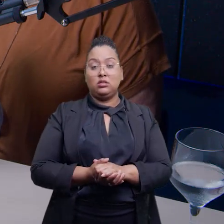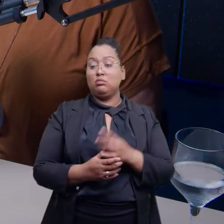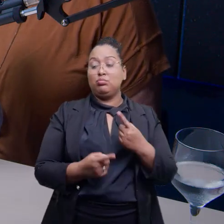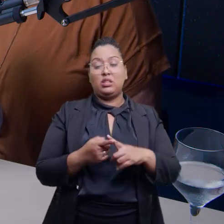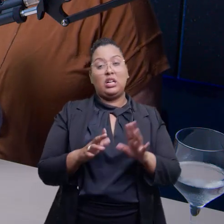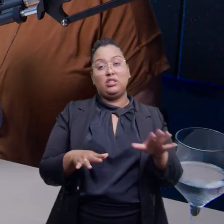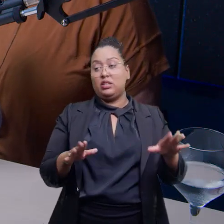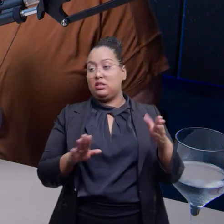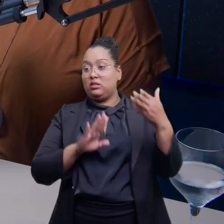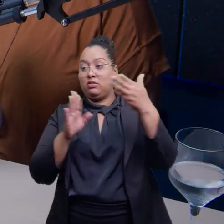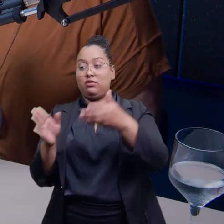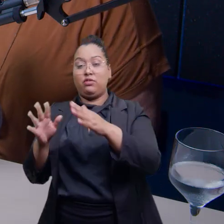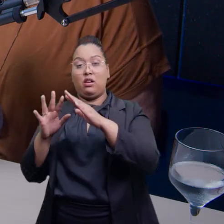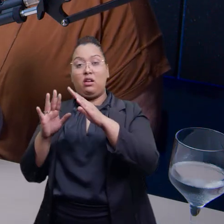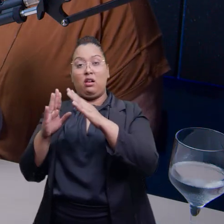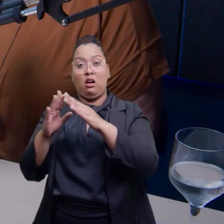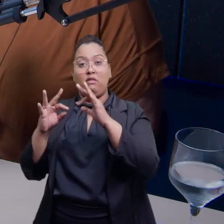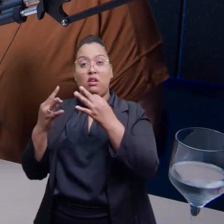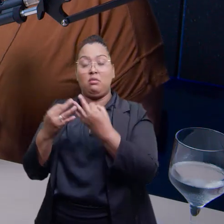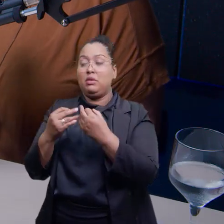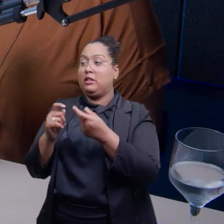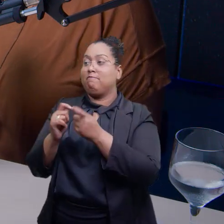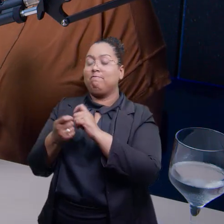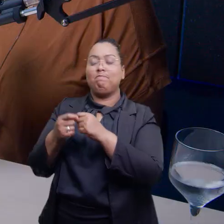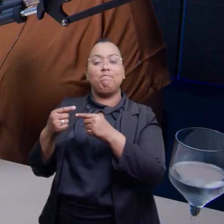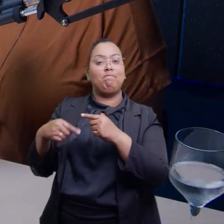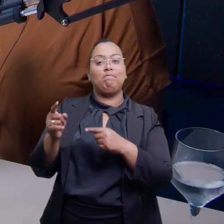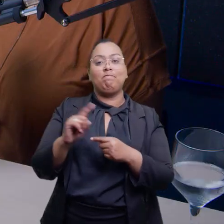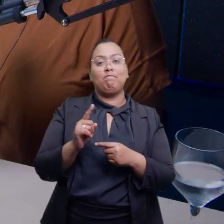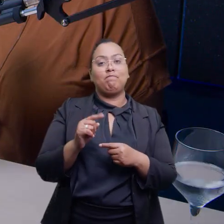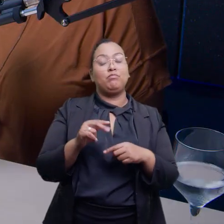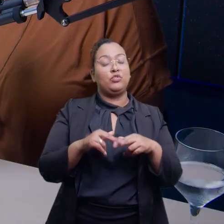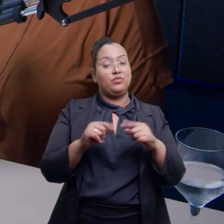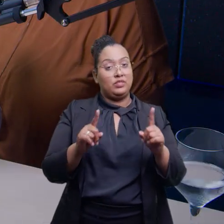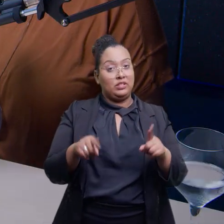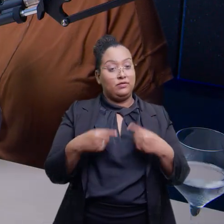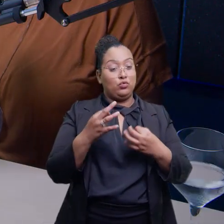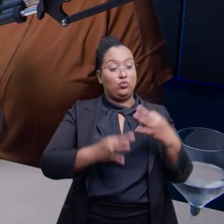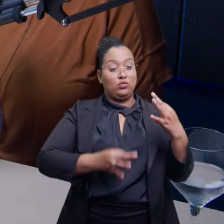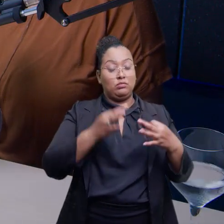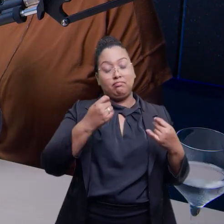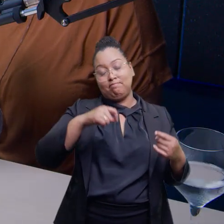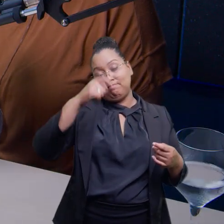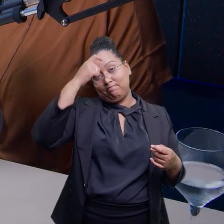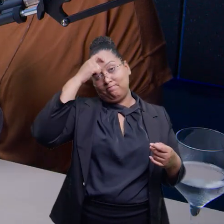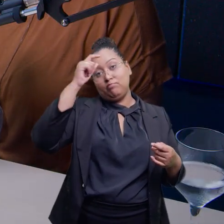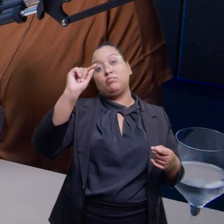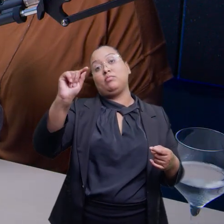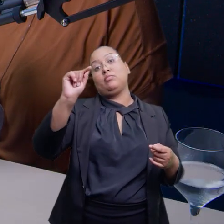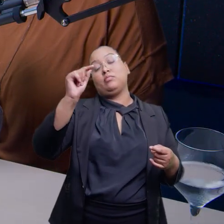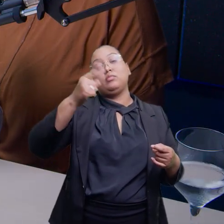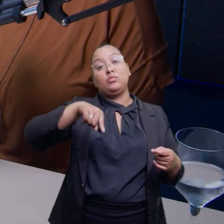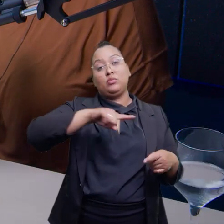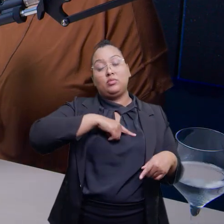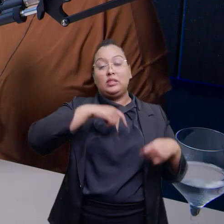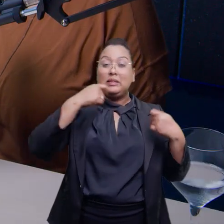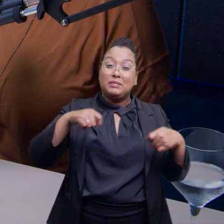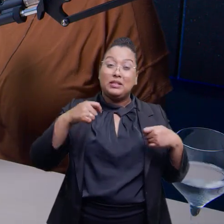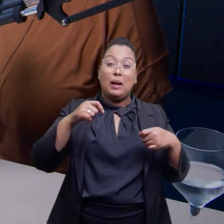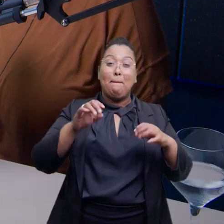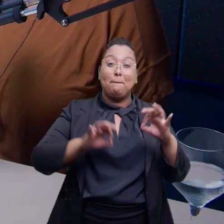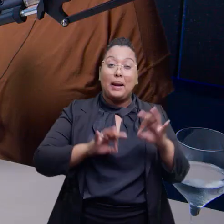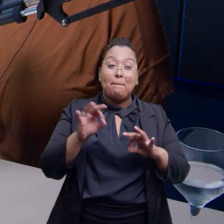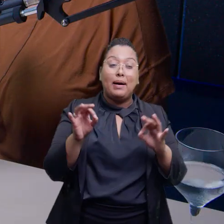para casa e não se adapta. Então, esse é o nosso grande desafio, é que o judiciário entenda que a gente